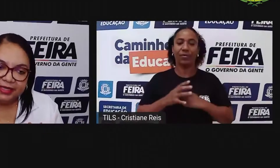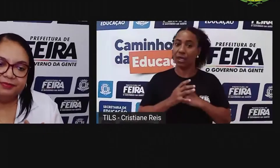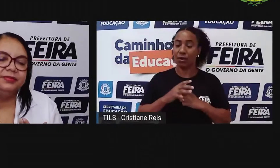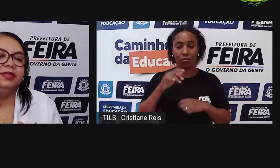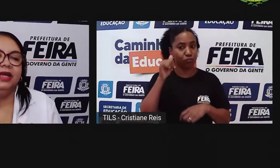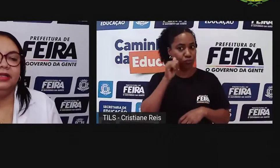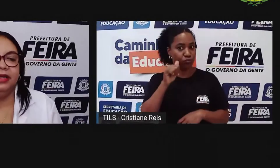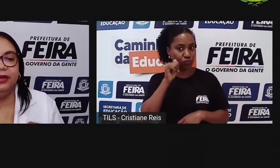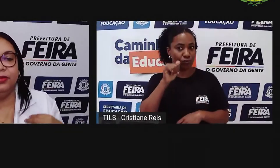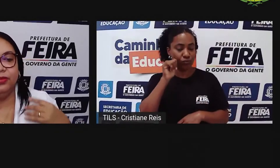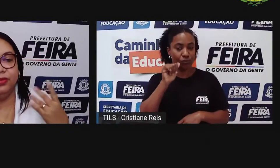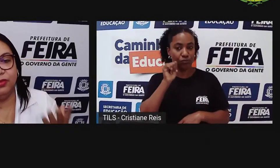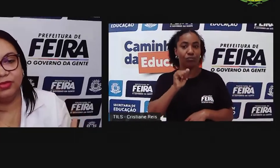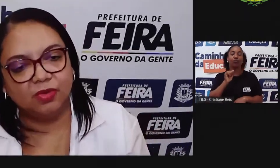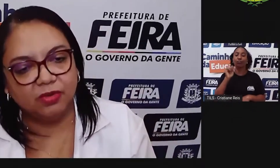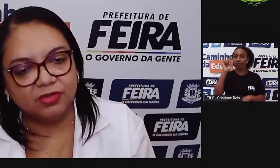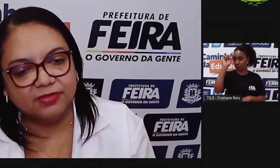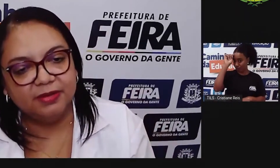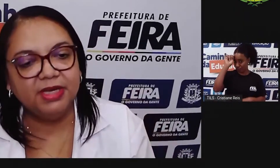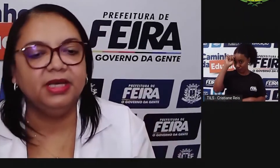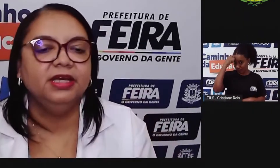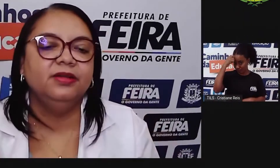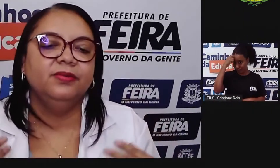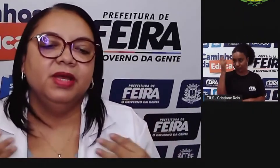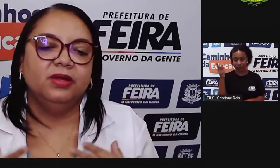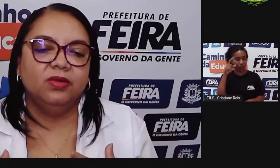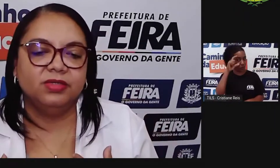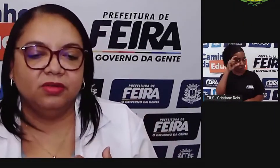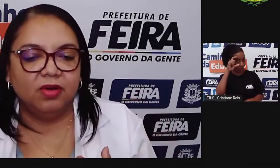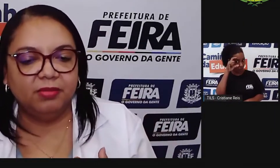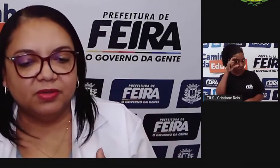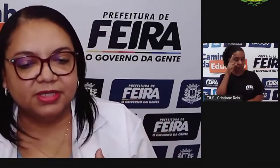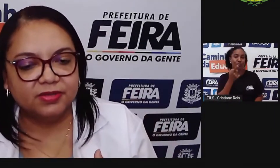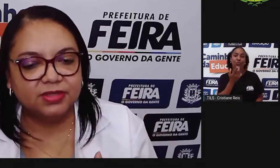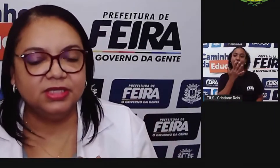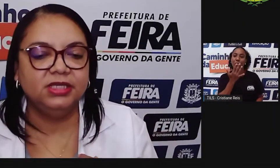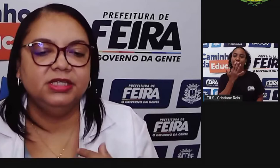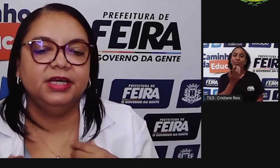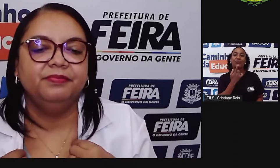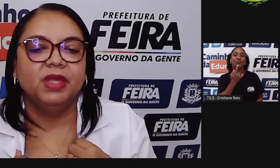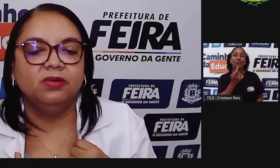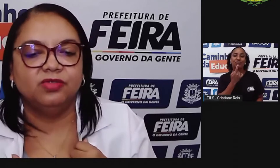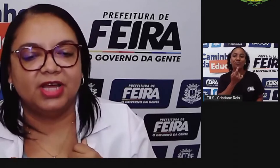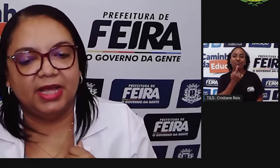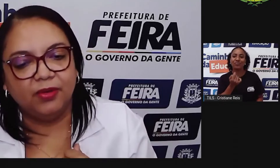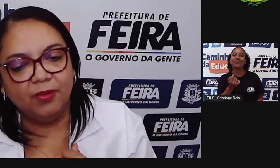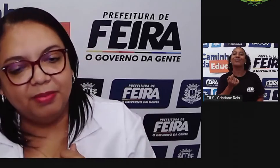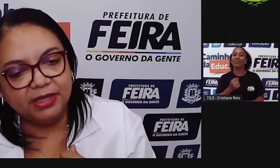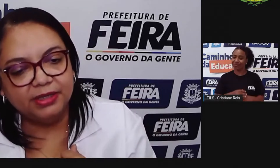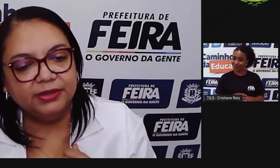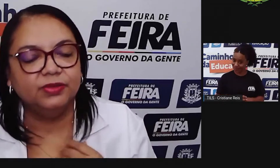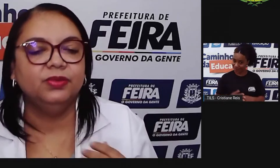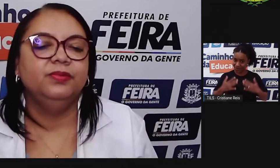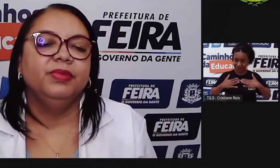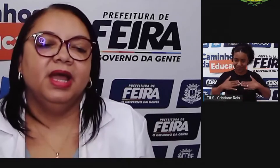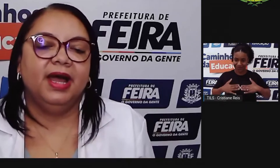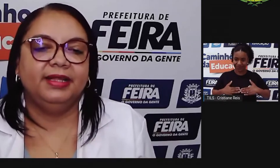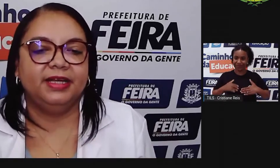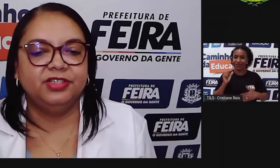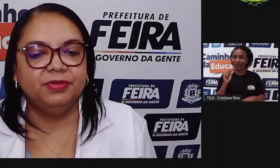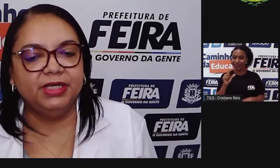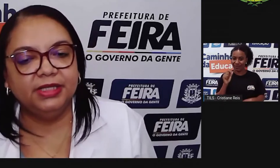negra, né? Eu uso um óculos vermelho, tô usando uma blusa azulzinha, um jaleco branco,